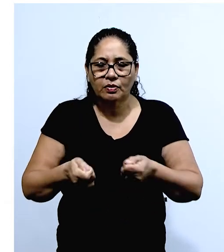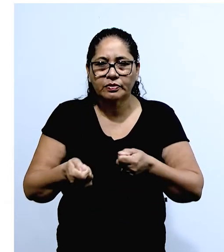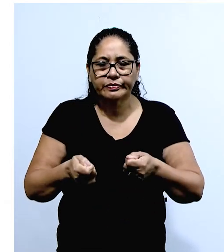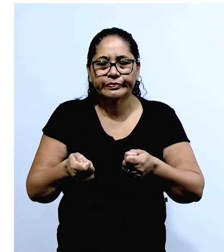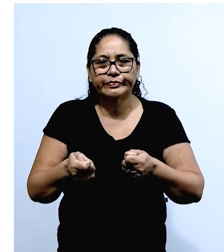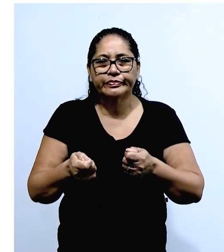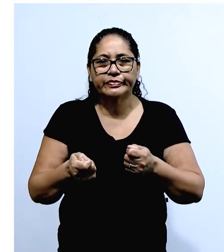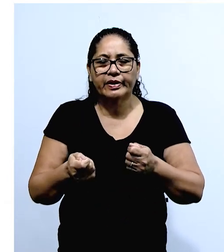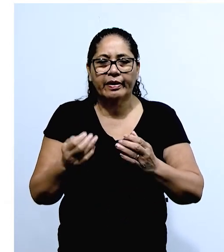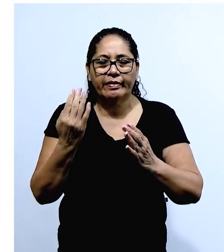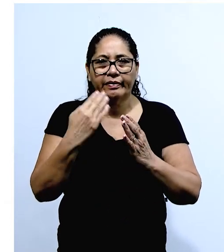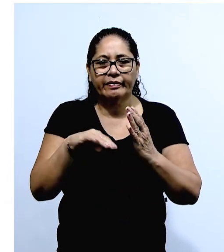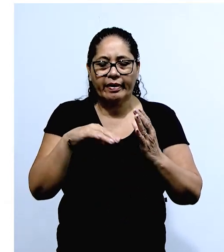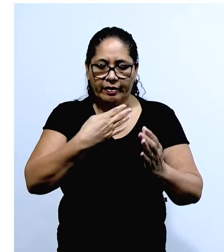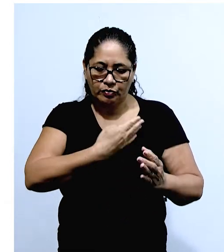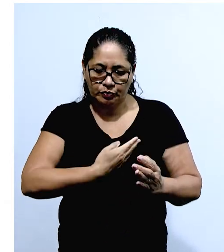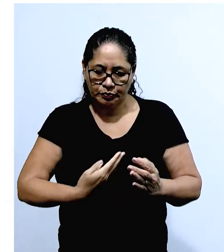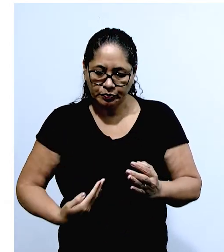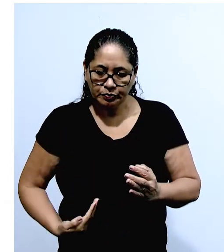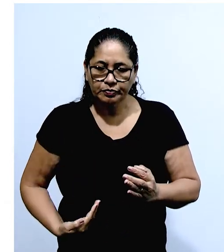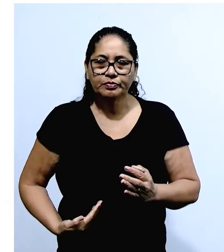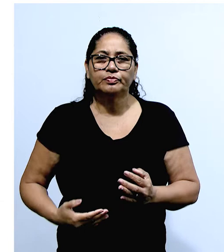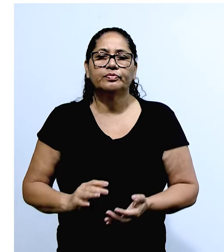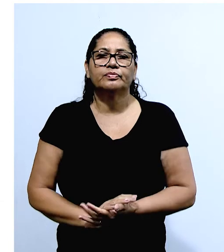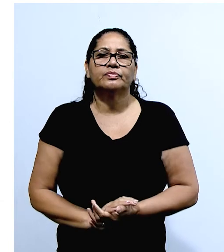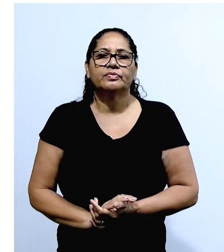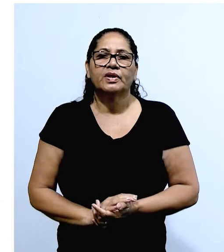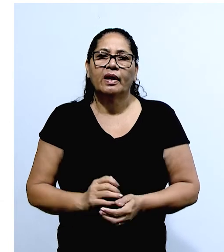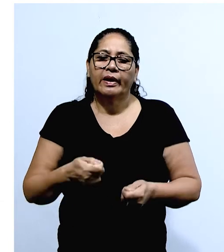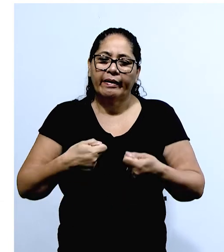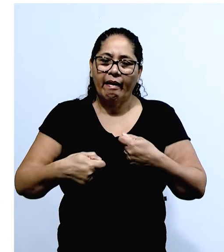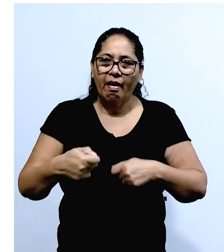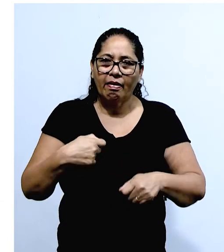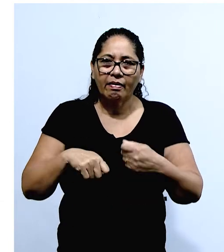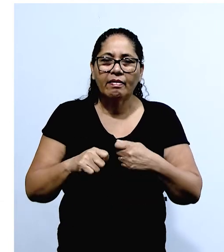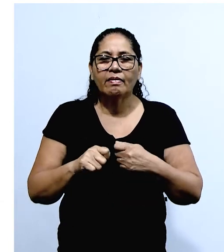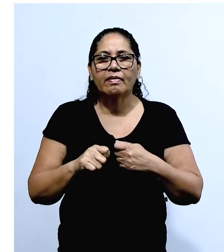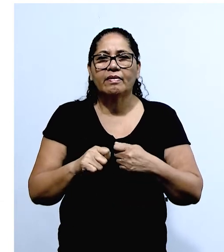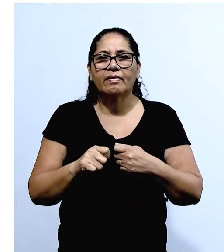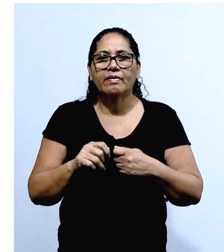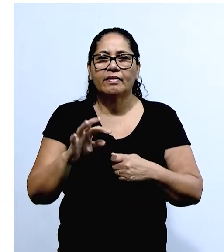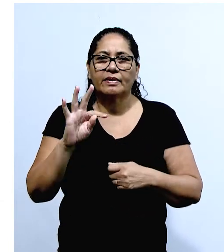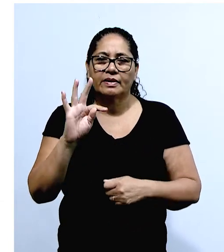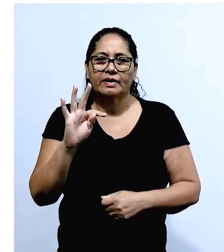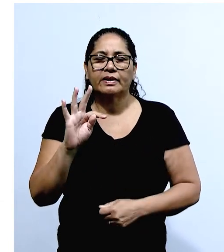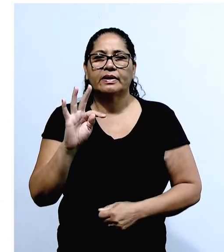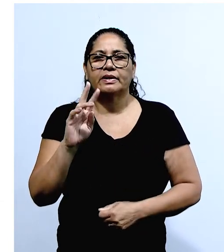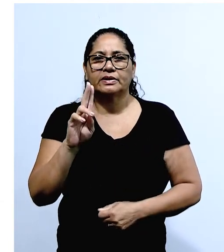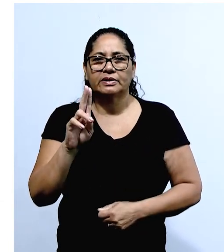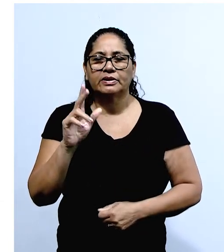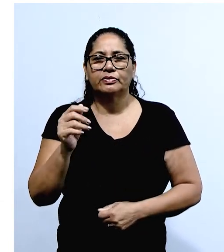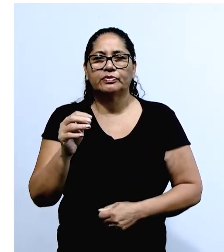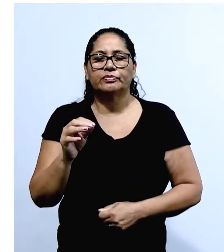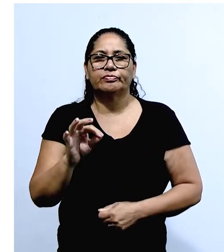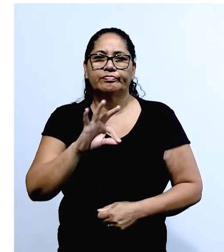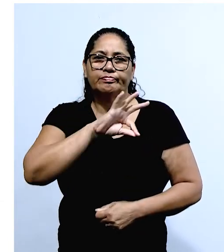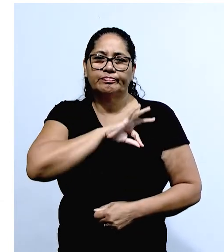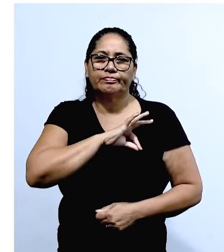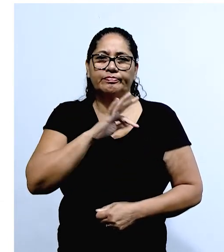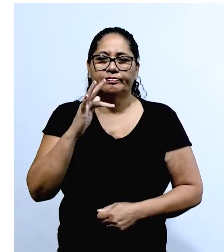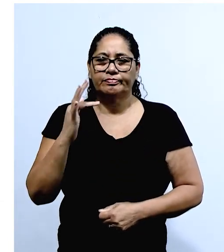da administração pública. Então o controle externo é o negócio do TCU, e a Polícia